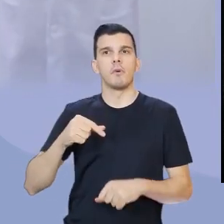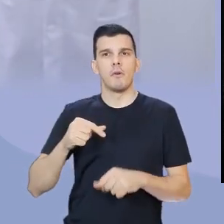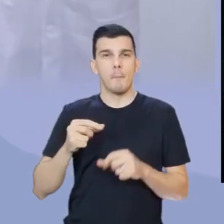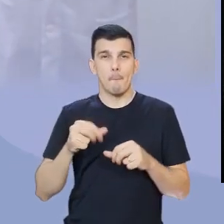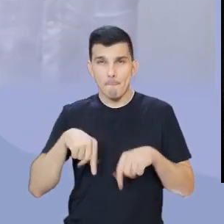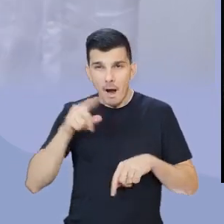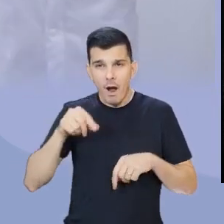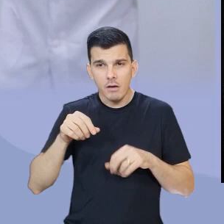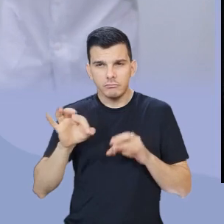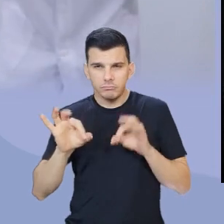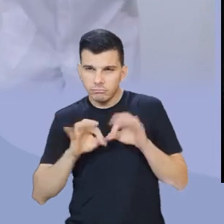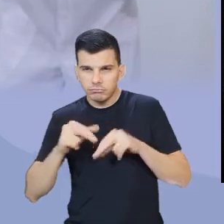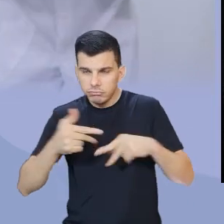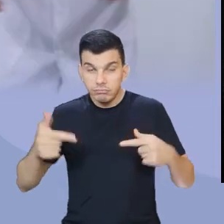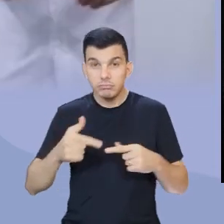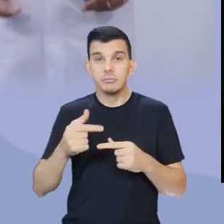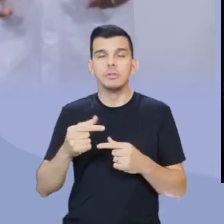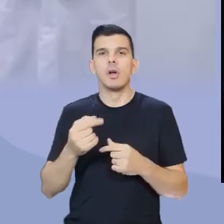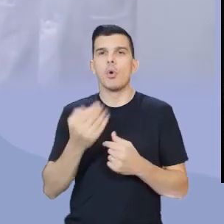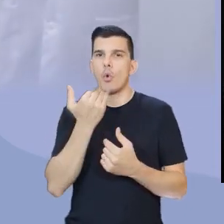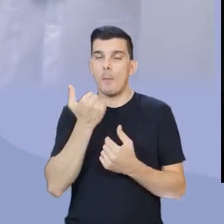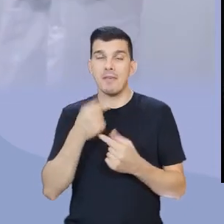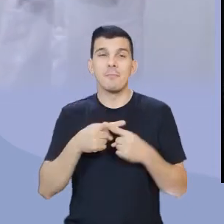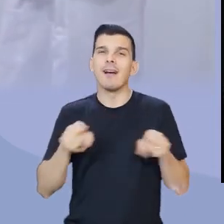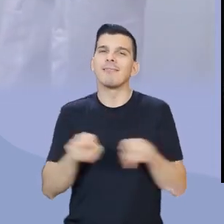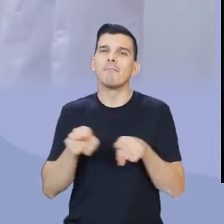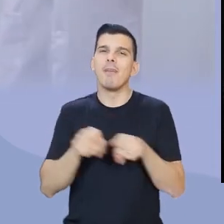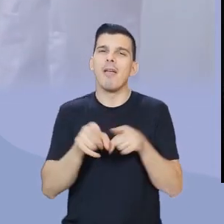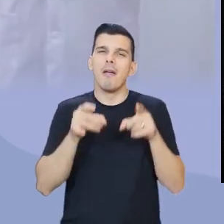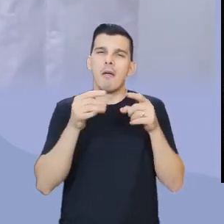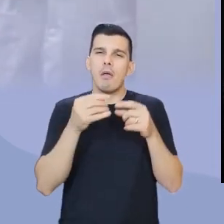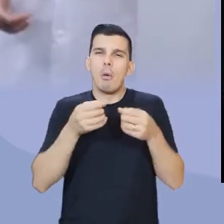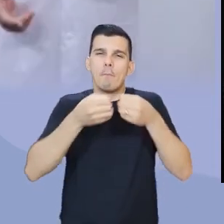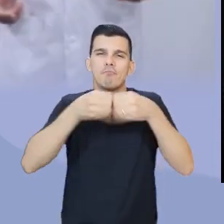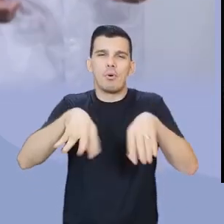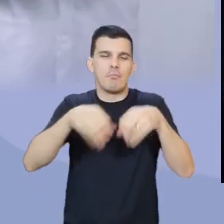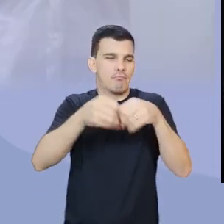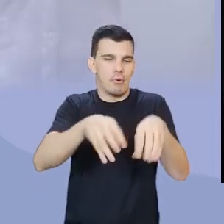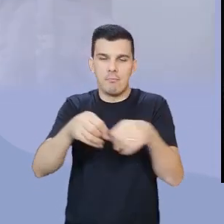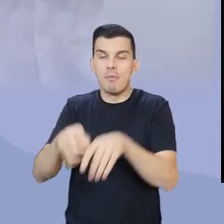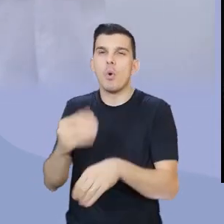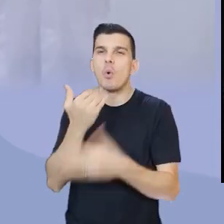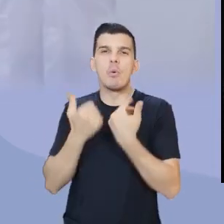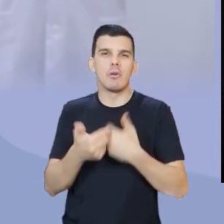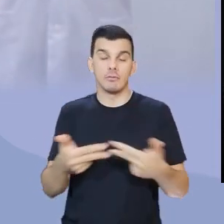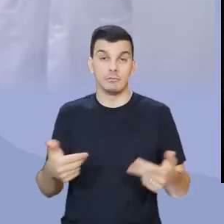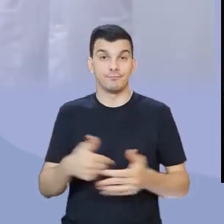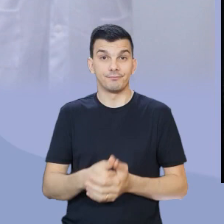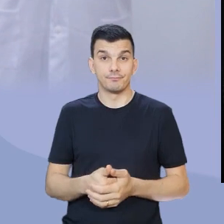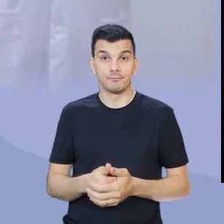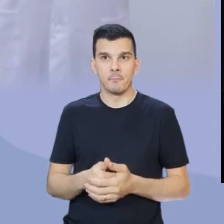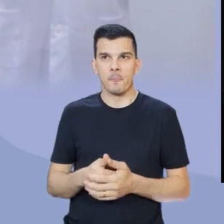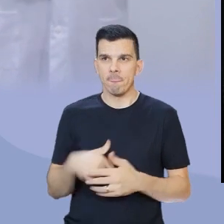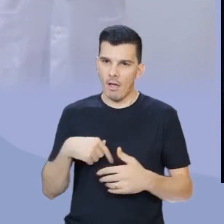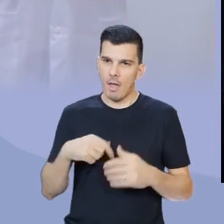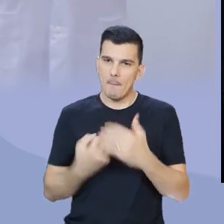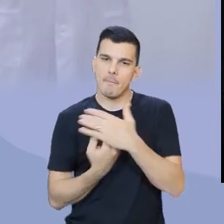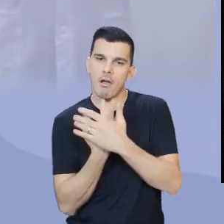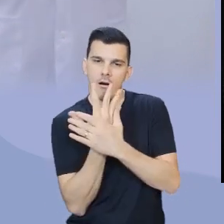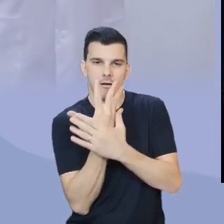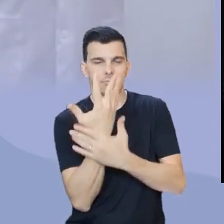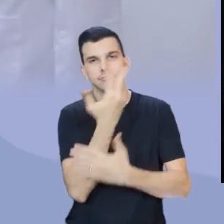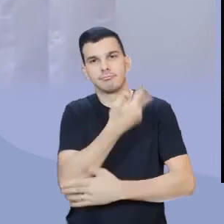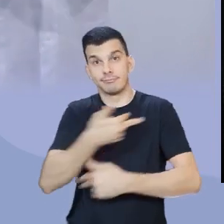campeões mundiais de desperdício. Uma tragédia o desperdício de alimentos, né? São produzidas por ano